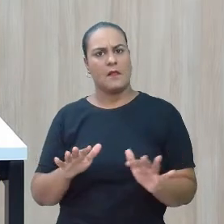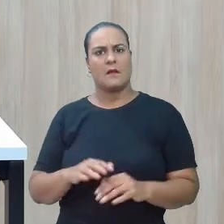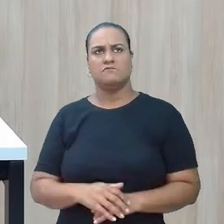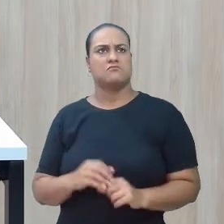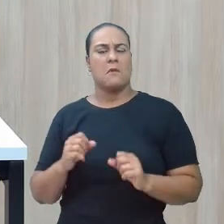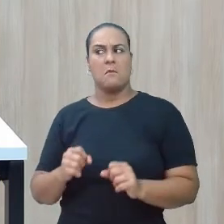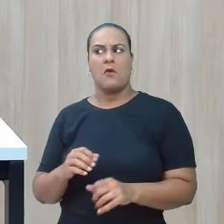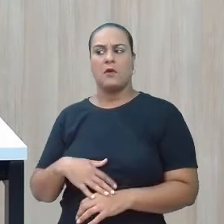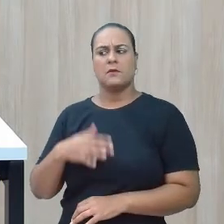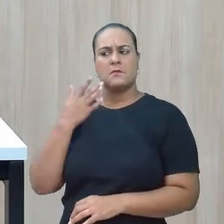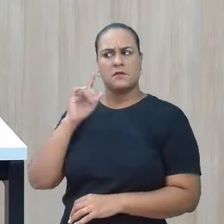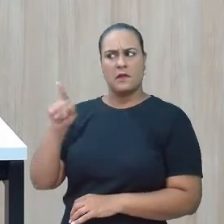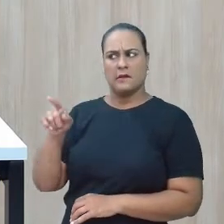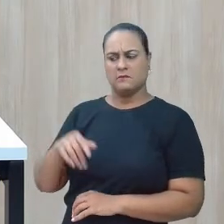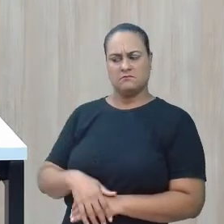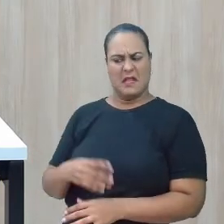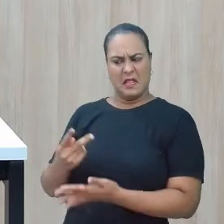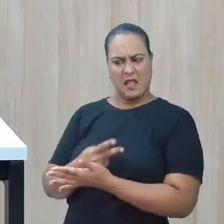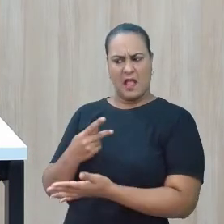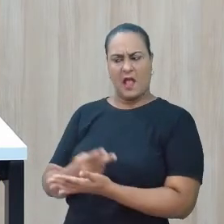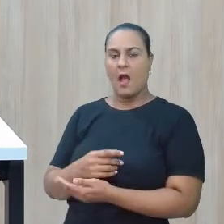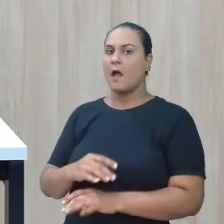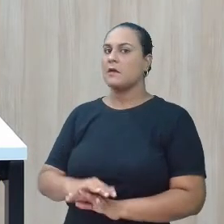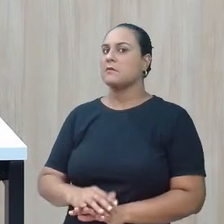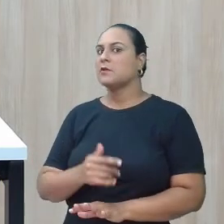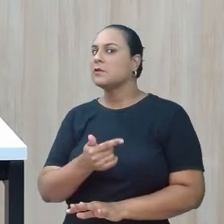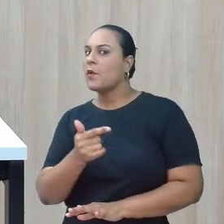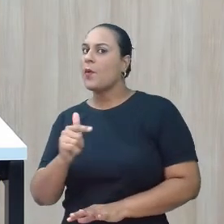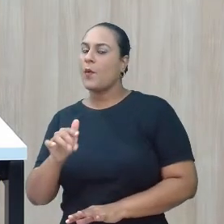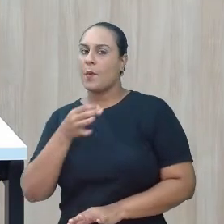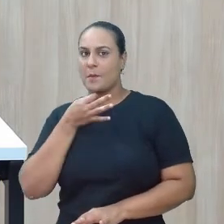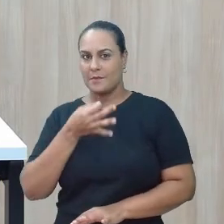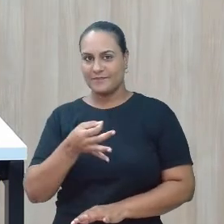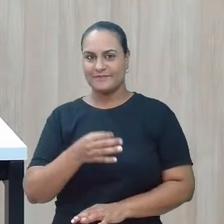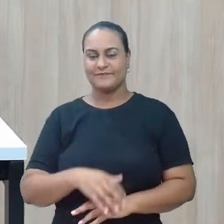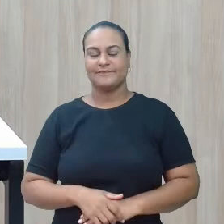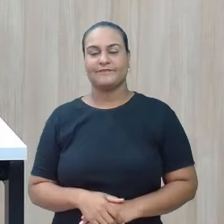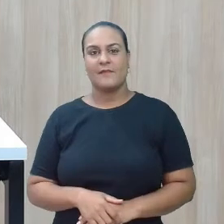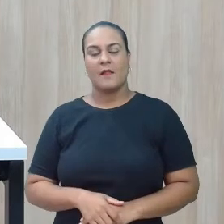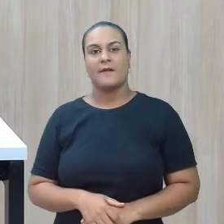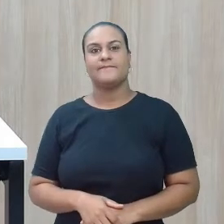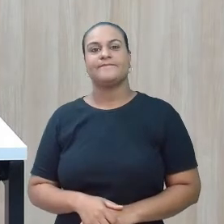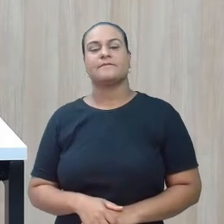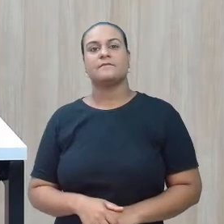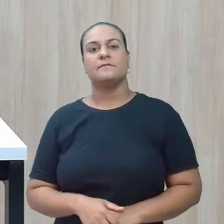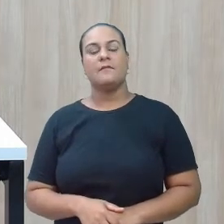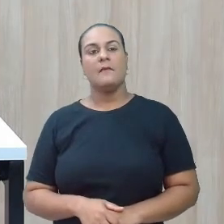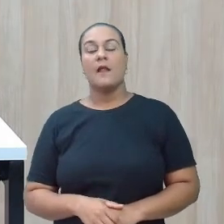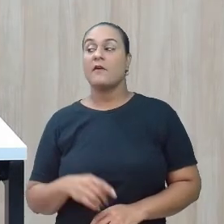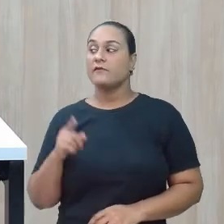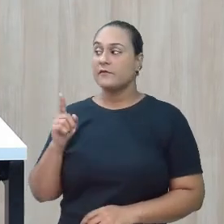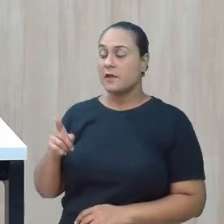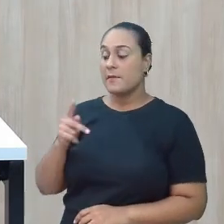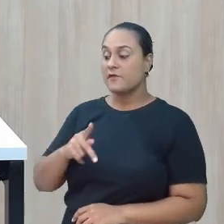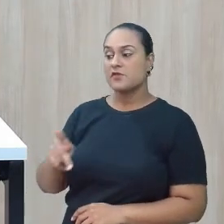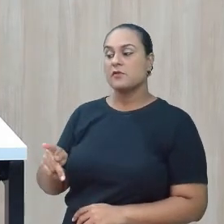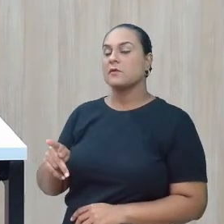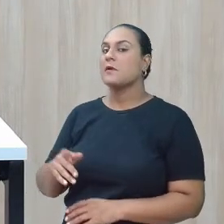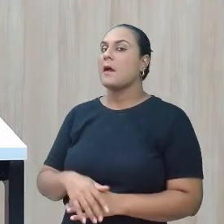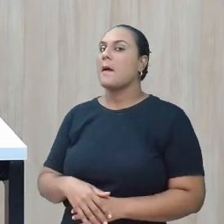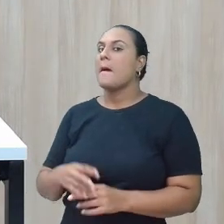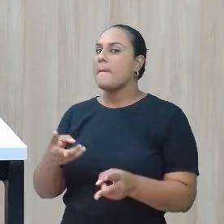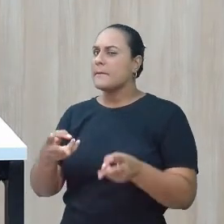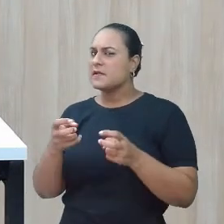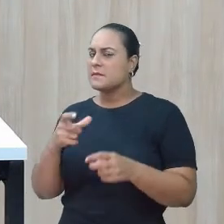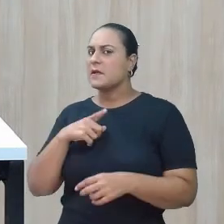que o colega não acertou e você tem uma outra opção. Fiquem... E aí, à medida que você vê, Cláudia, que tem um grande número, você pode chamar,